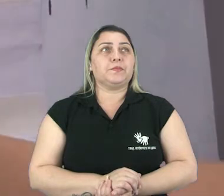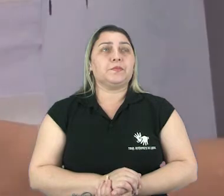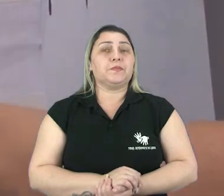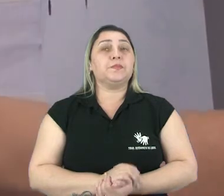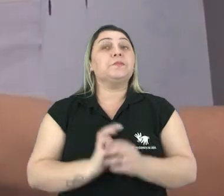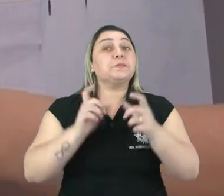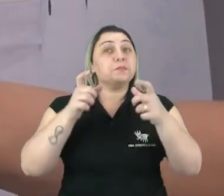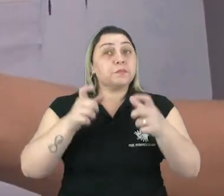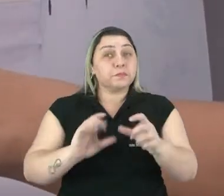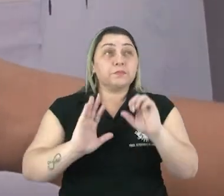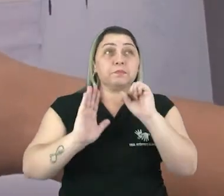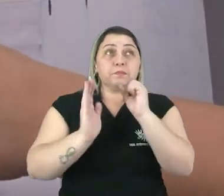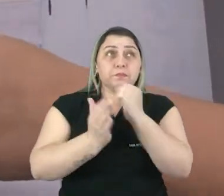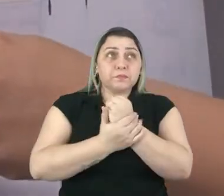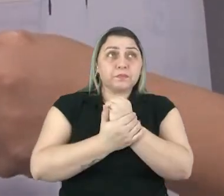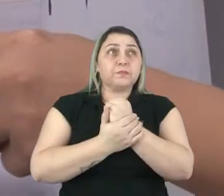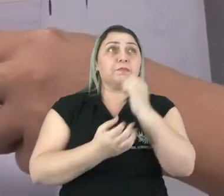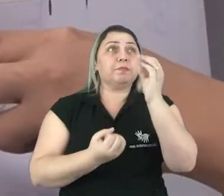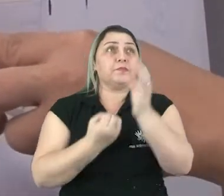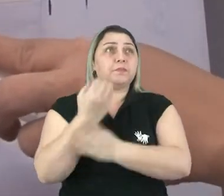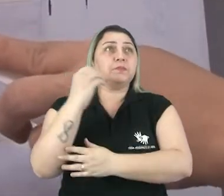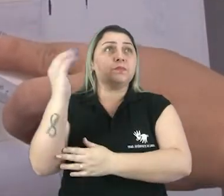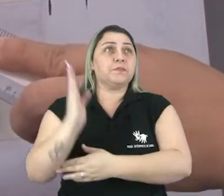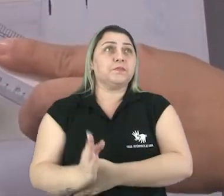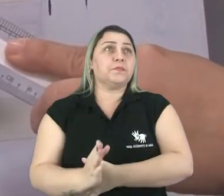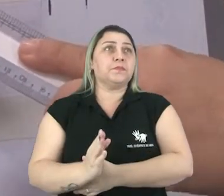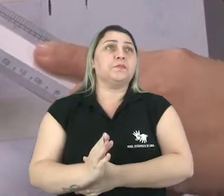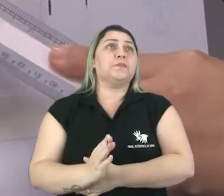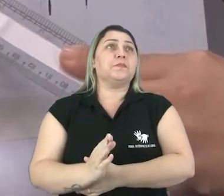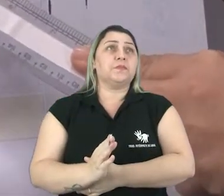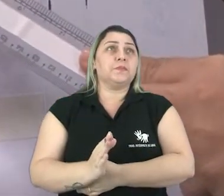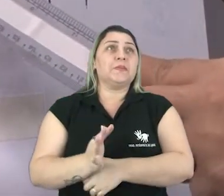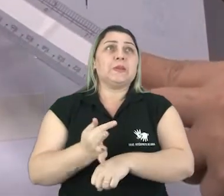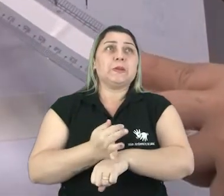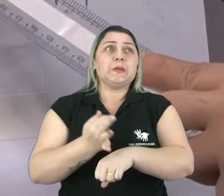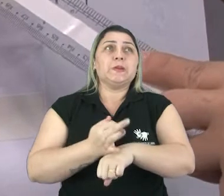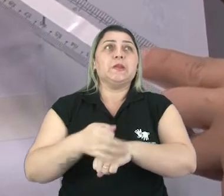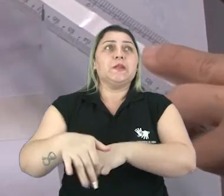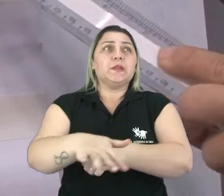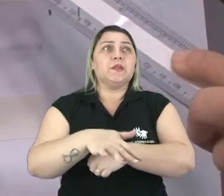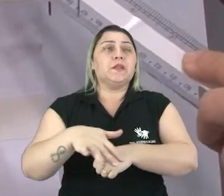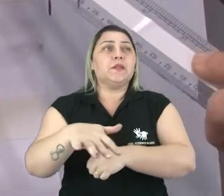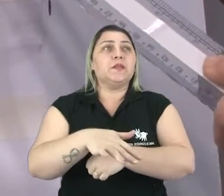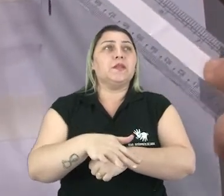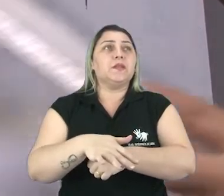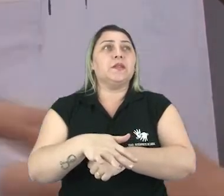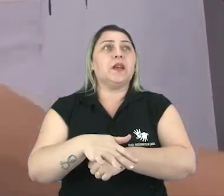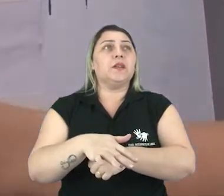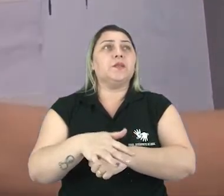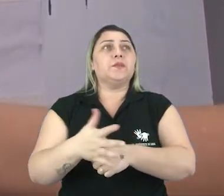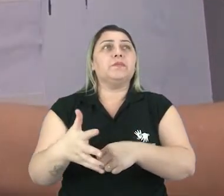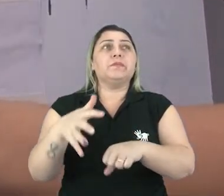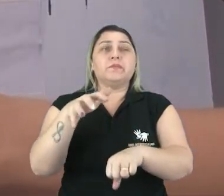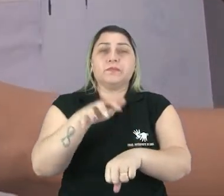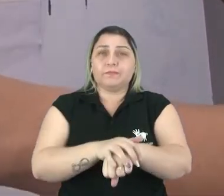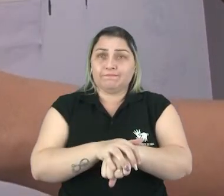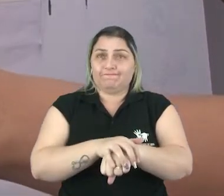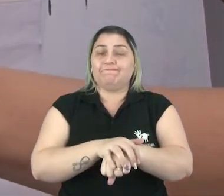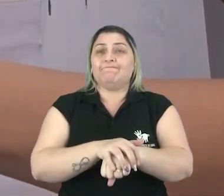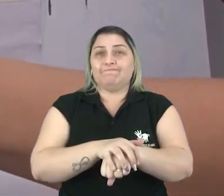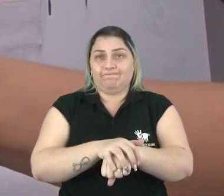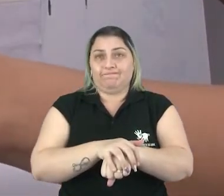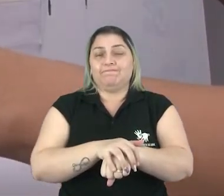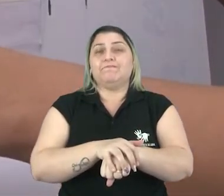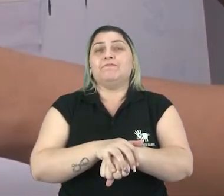Vamos lá. Os quilombos surgiram no Brasil como uma forma de resistência à sociedade